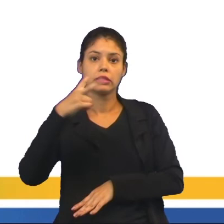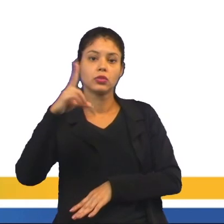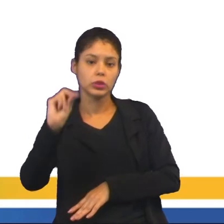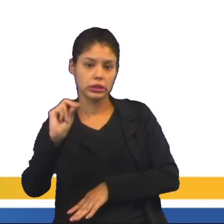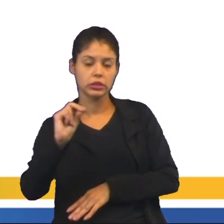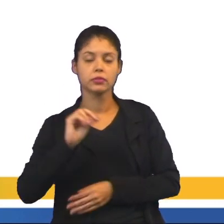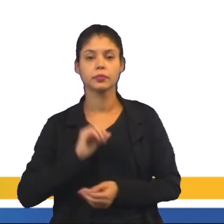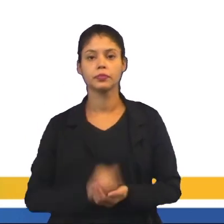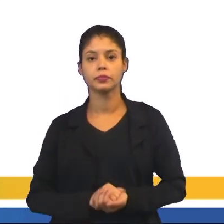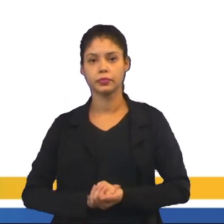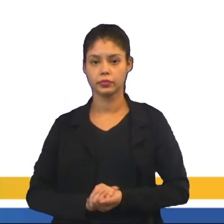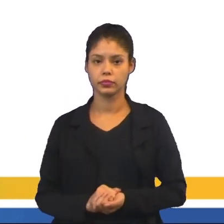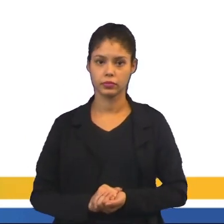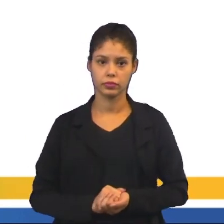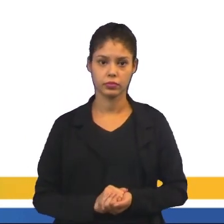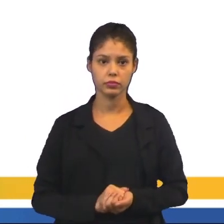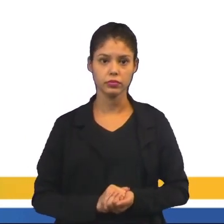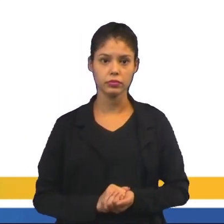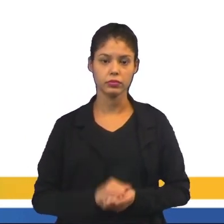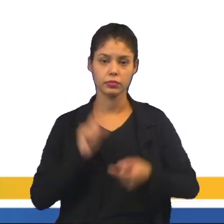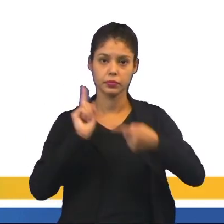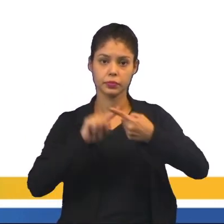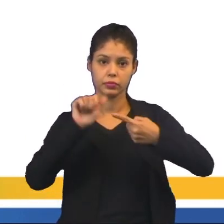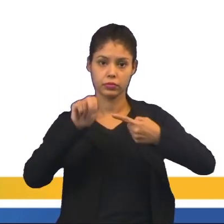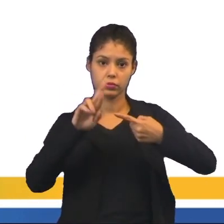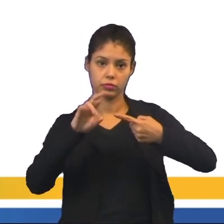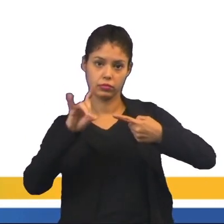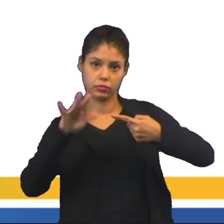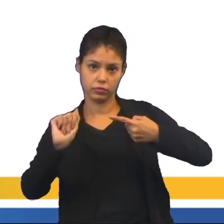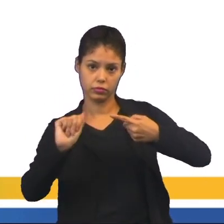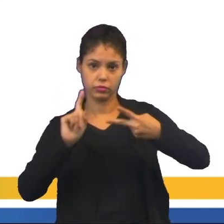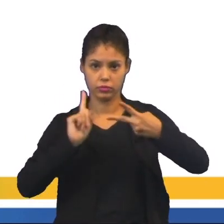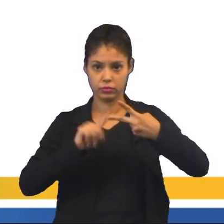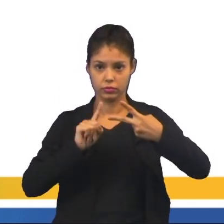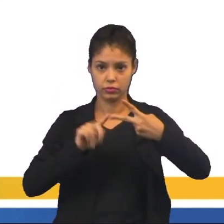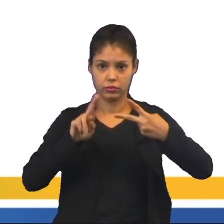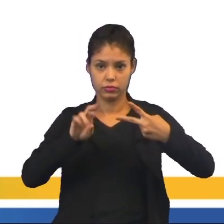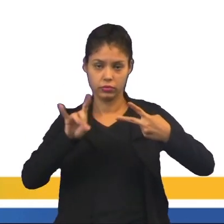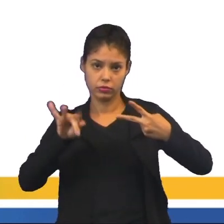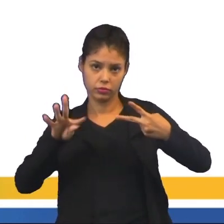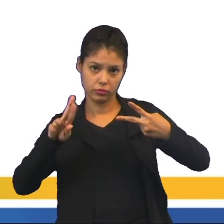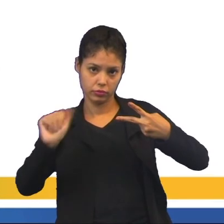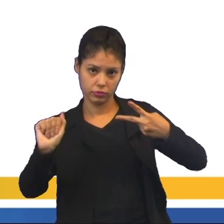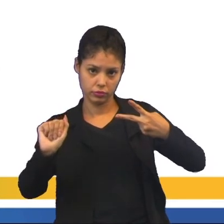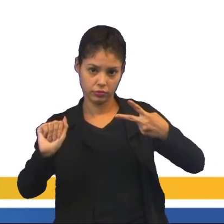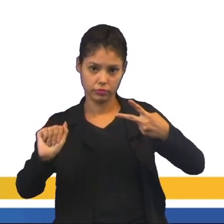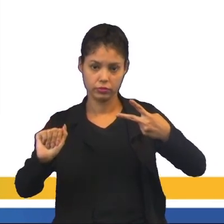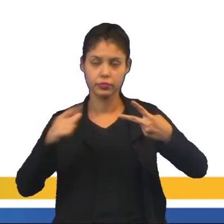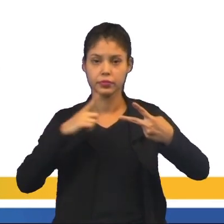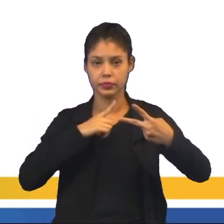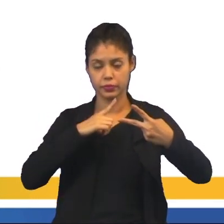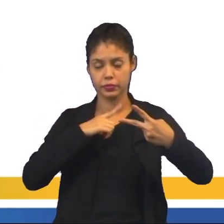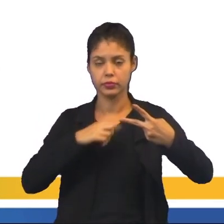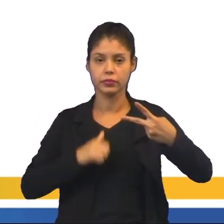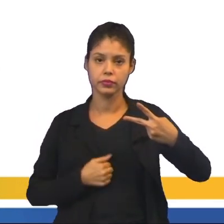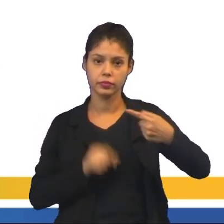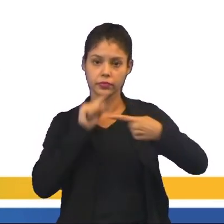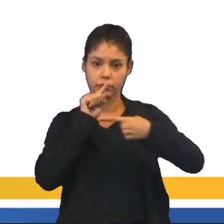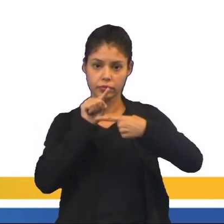150, tá? Na frequência absoluta. Na frequência relativa, nós vamos ter aí